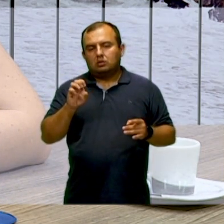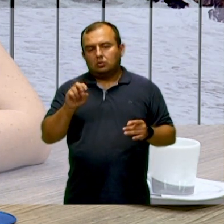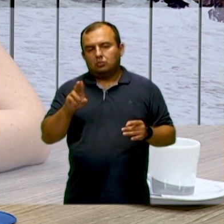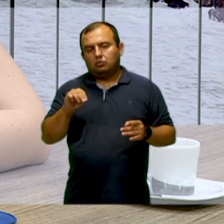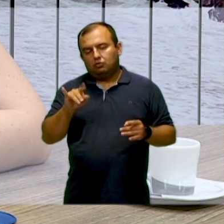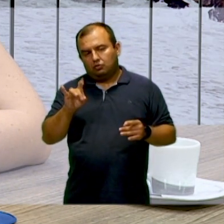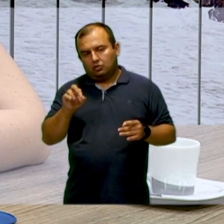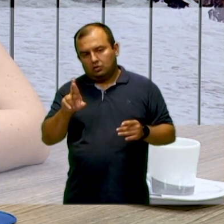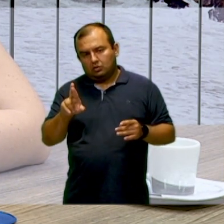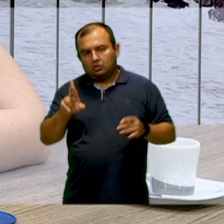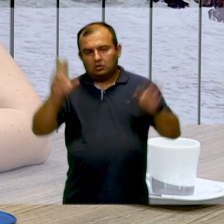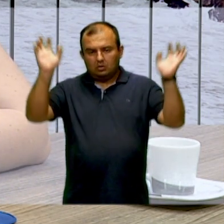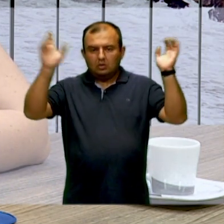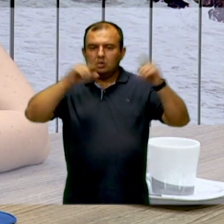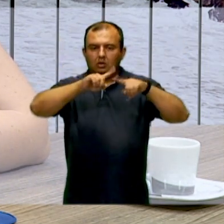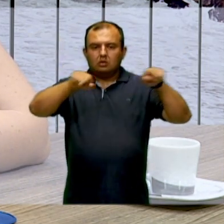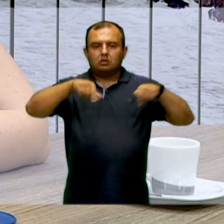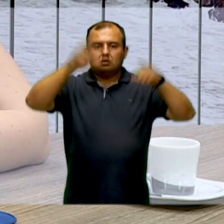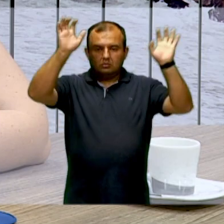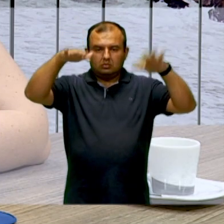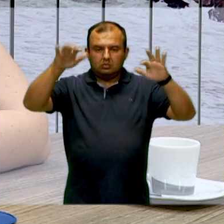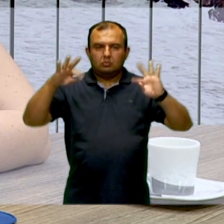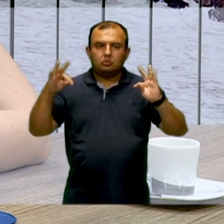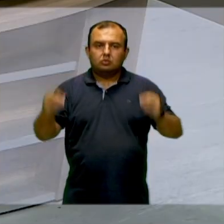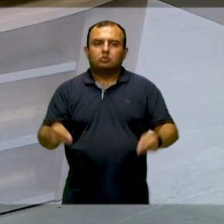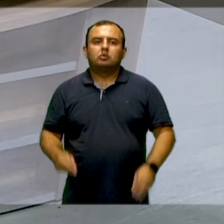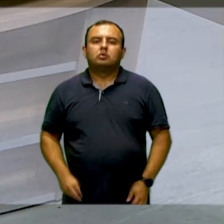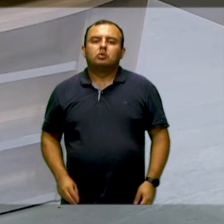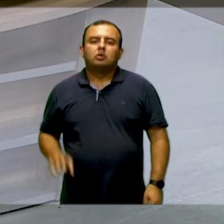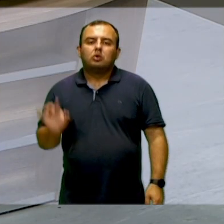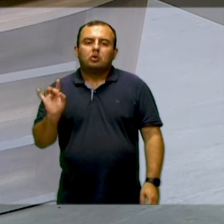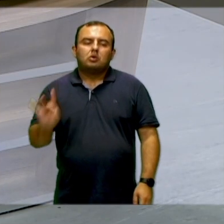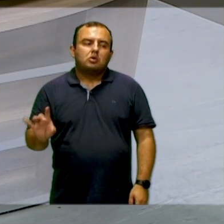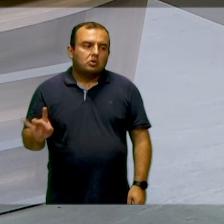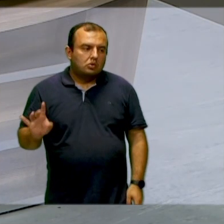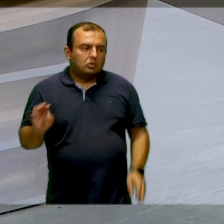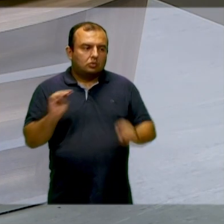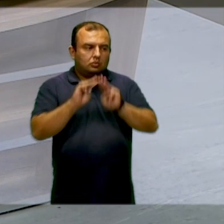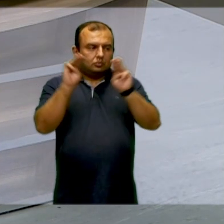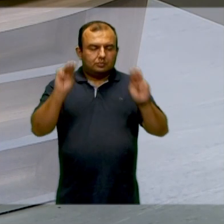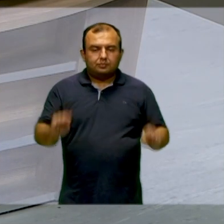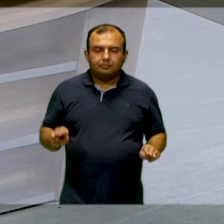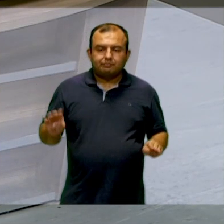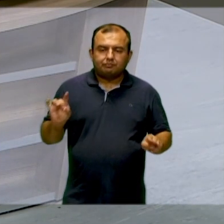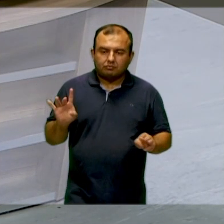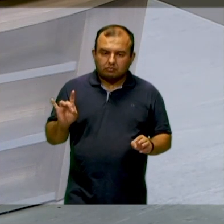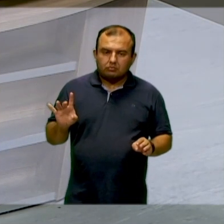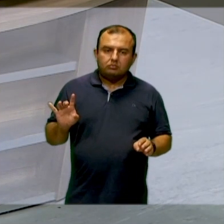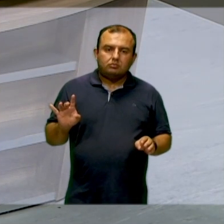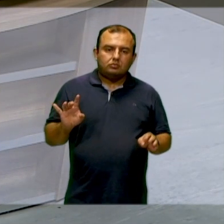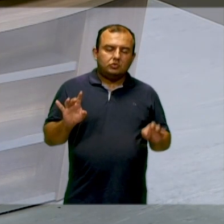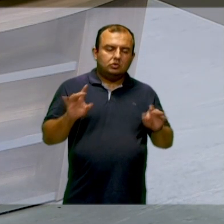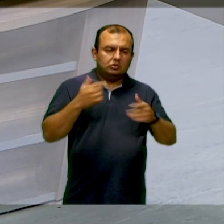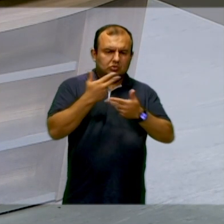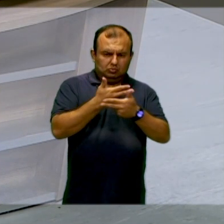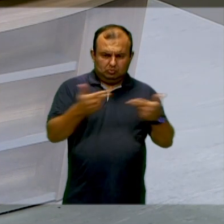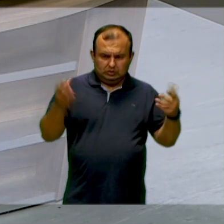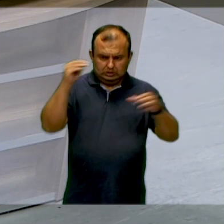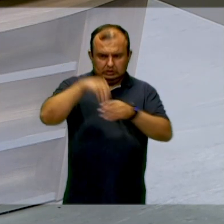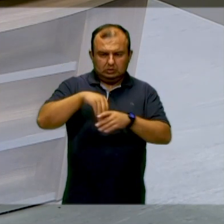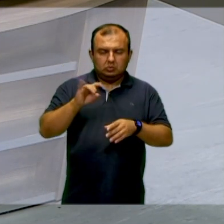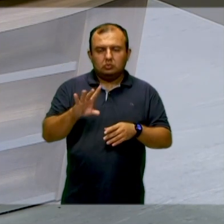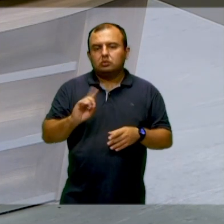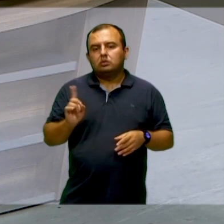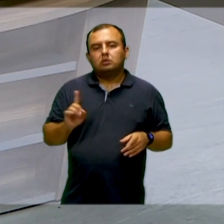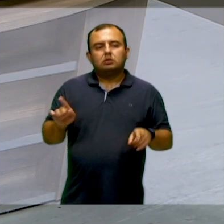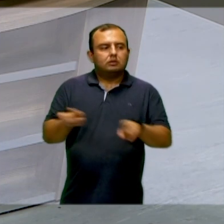sentido nenhum chover em 20 salas e ter um para tudo. Ou seja, ali não é só uma questão do museu em si, do acervo, mas